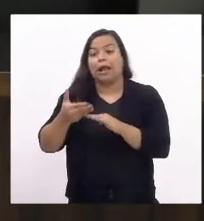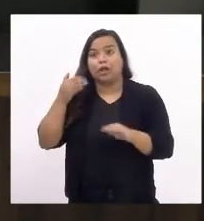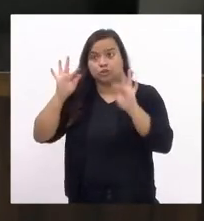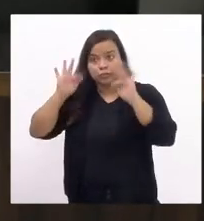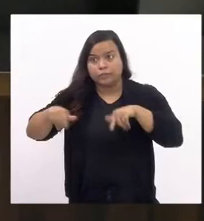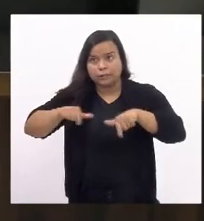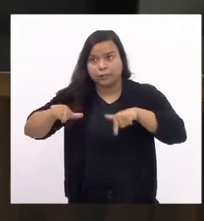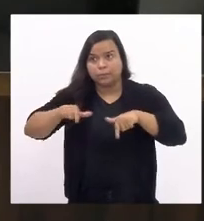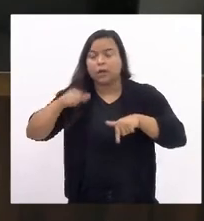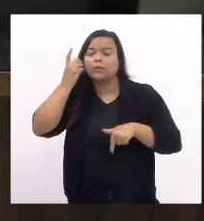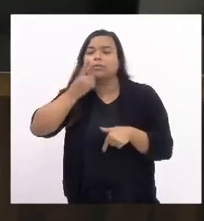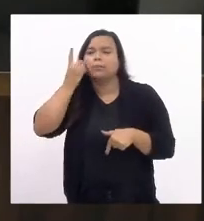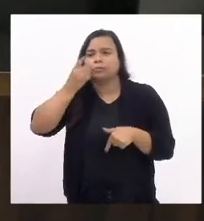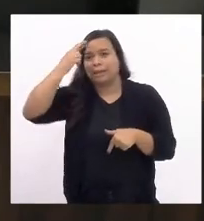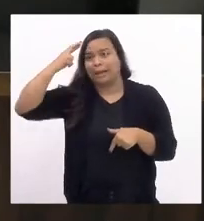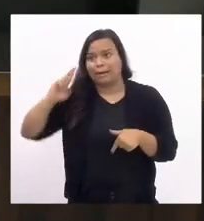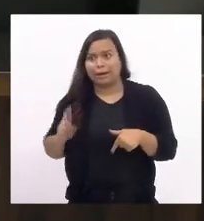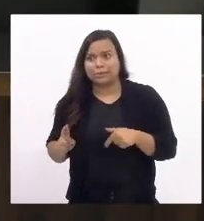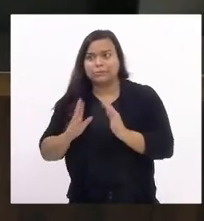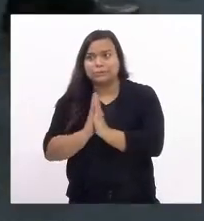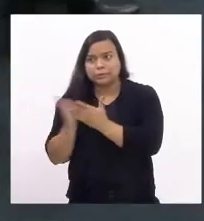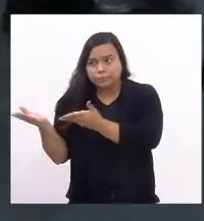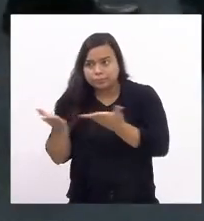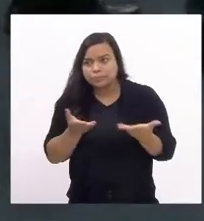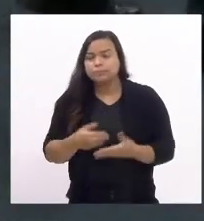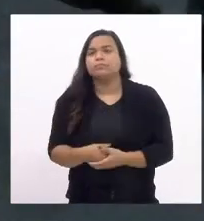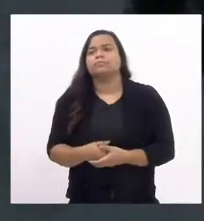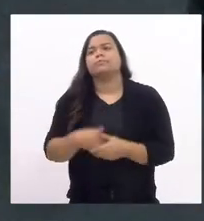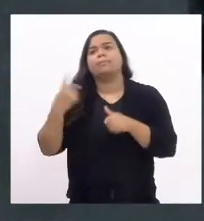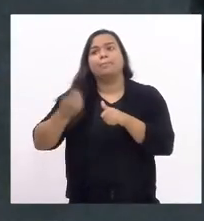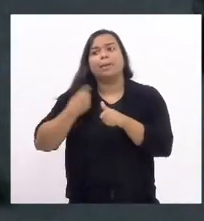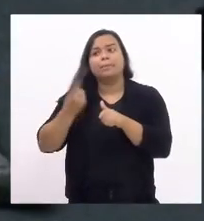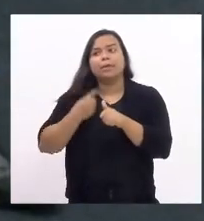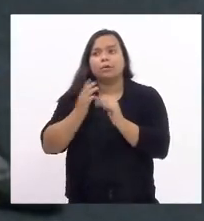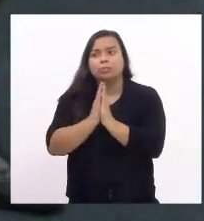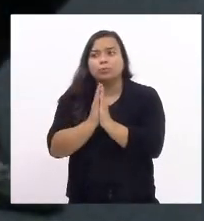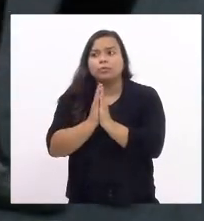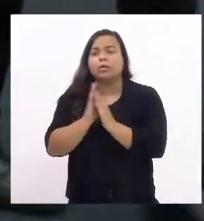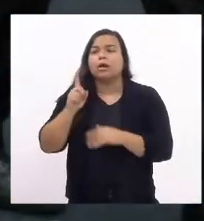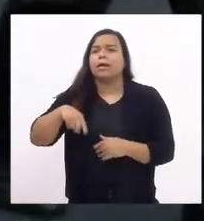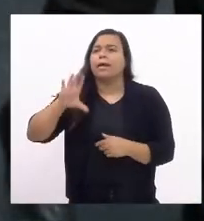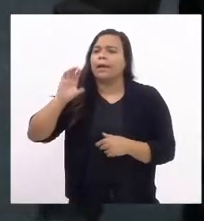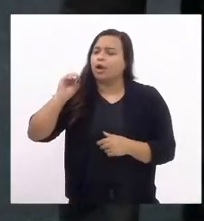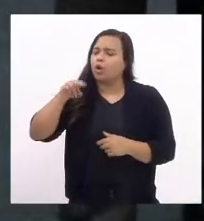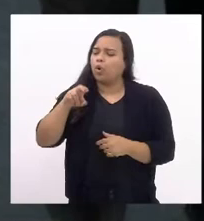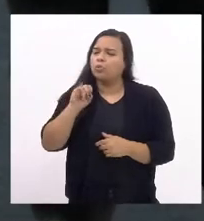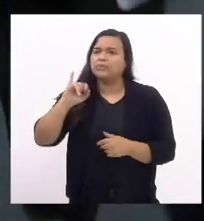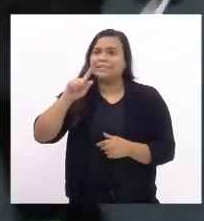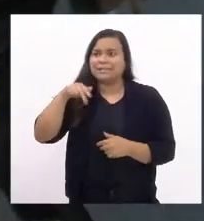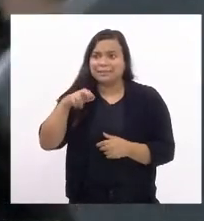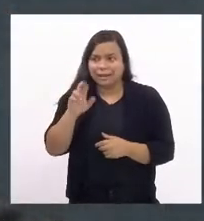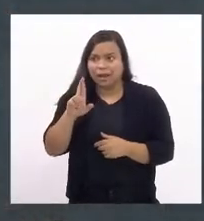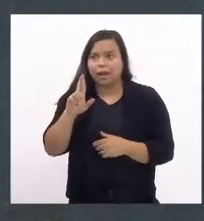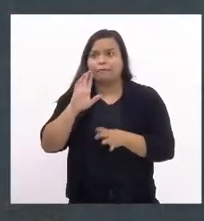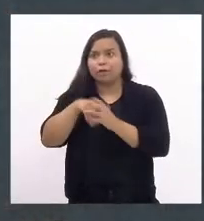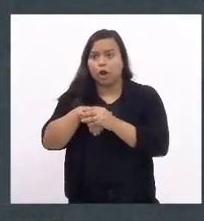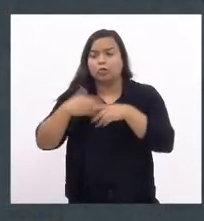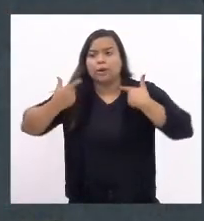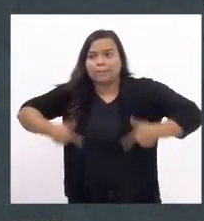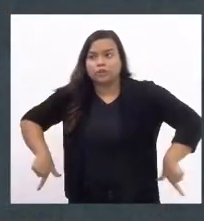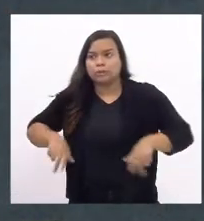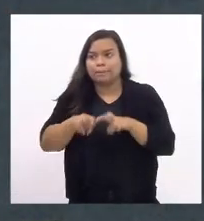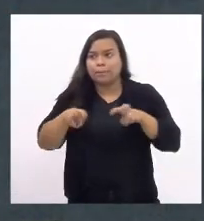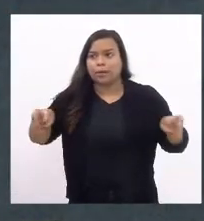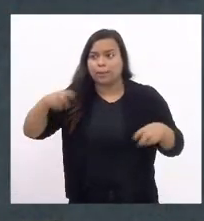Renata... Por favor. Senhor presidente, primeira coisa é consignar o voto pela abstenção da bancada do